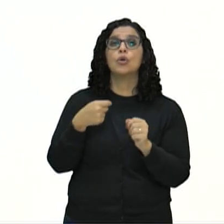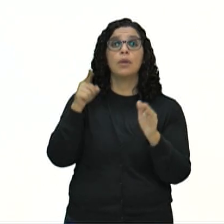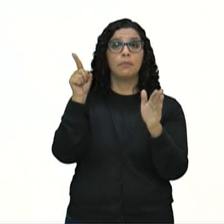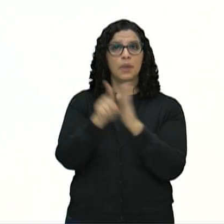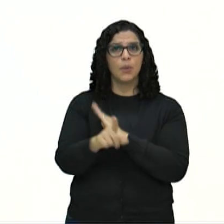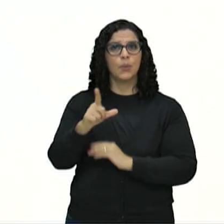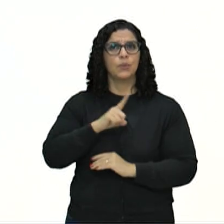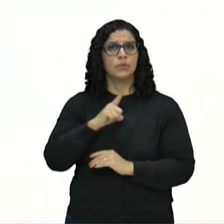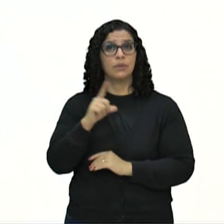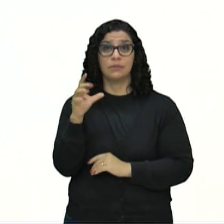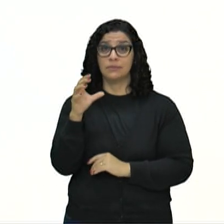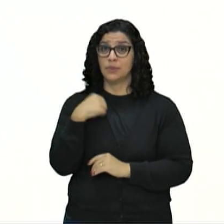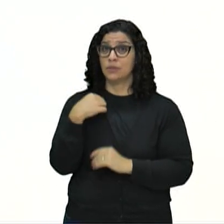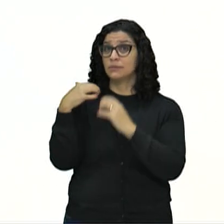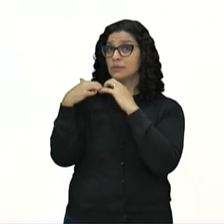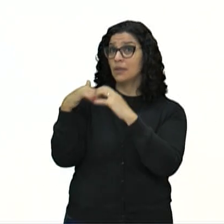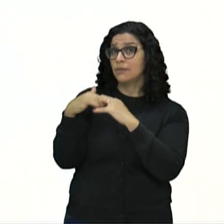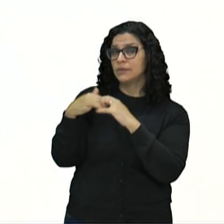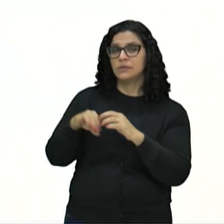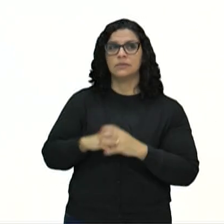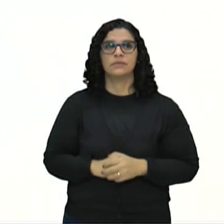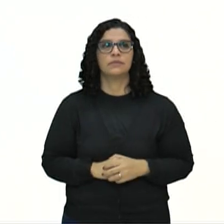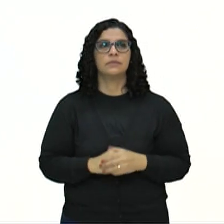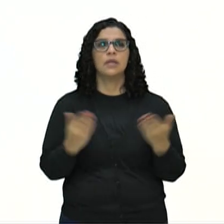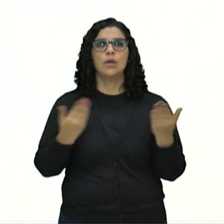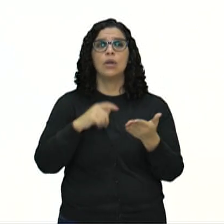um quiz aqui para nós refletirmos.